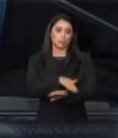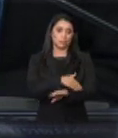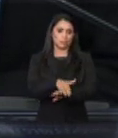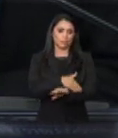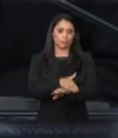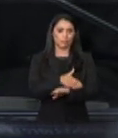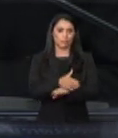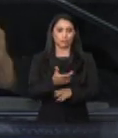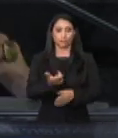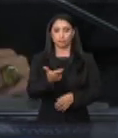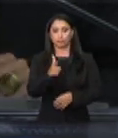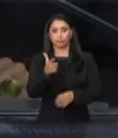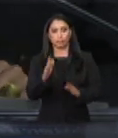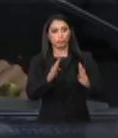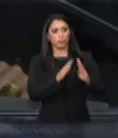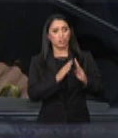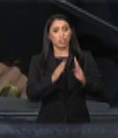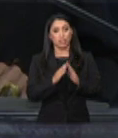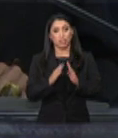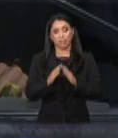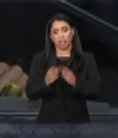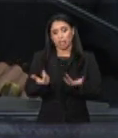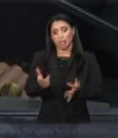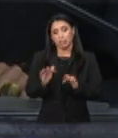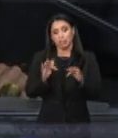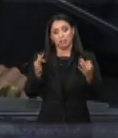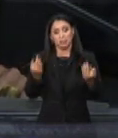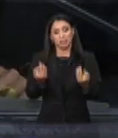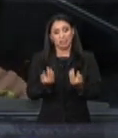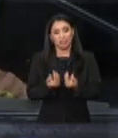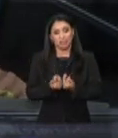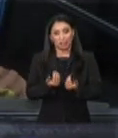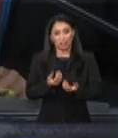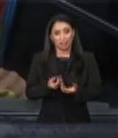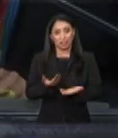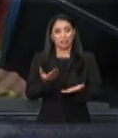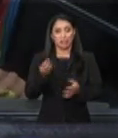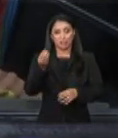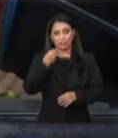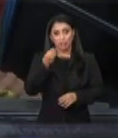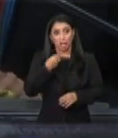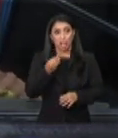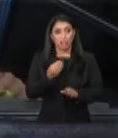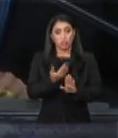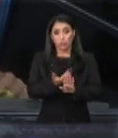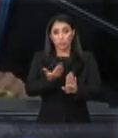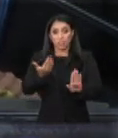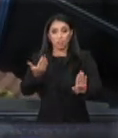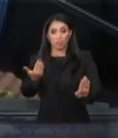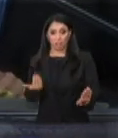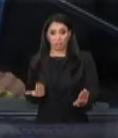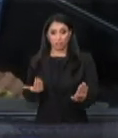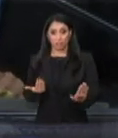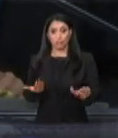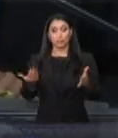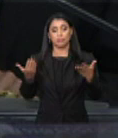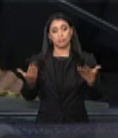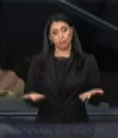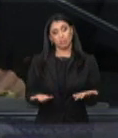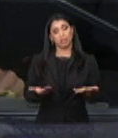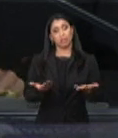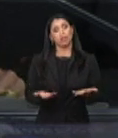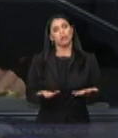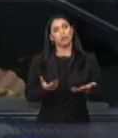moradia e com os vínculos familiares e comunitários fragilizados ou interrompidos Neste contexto é